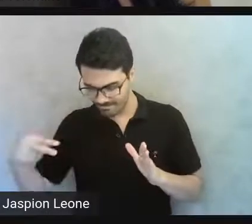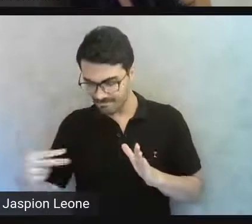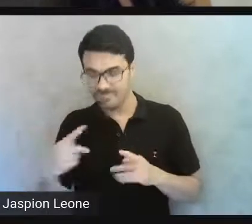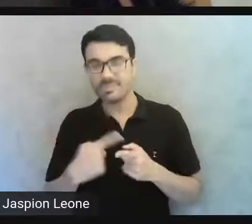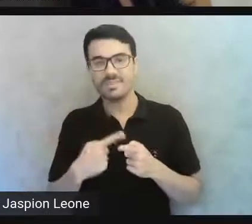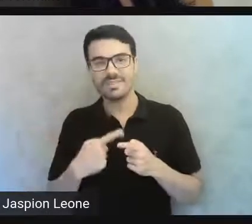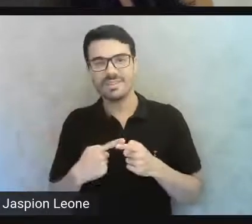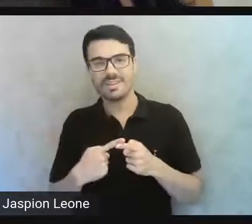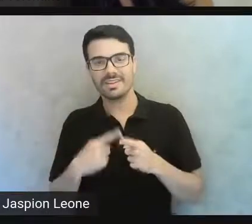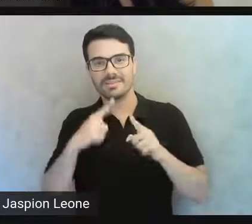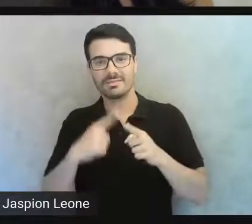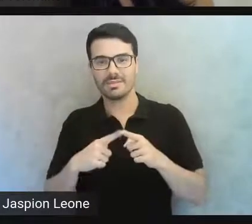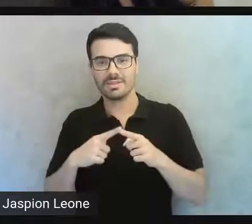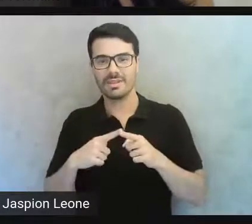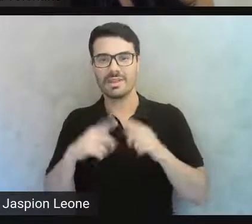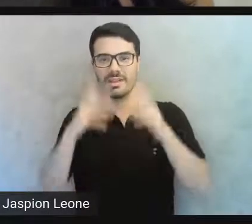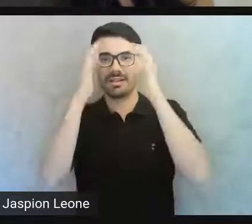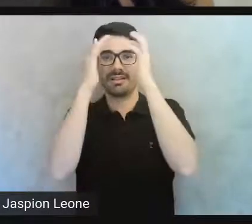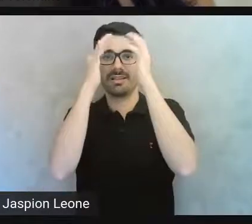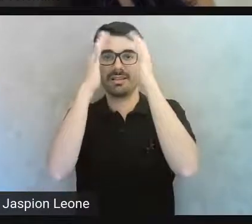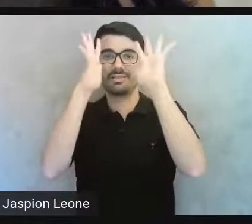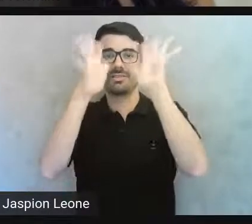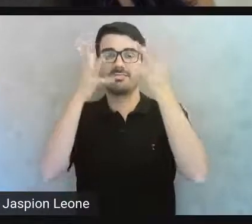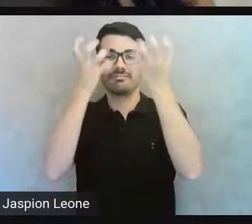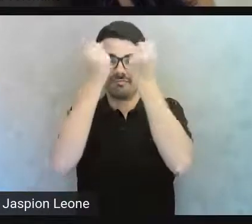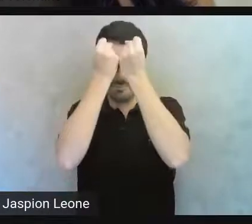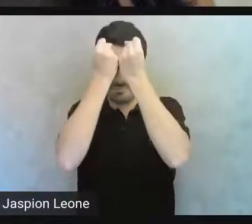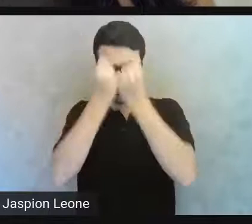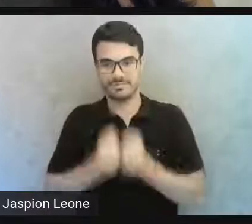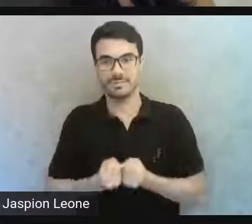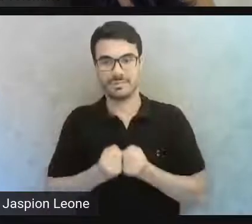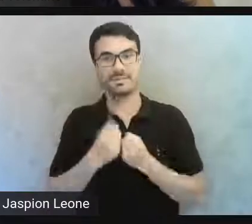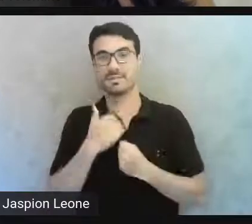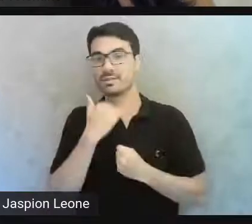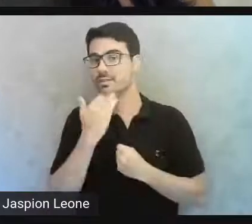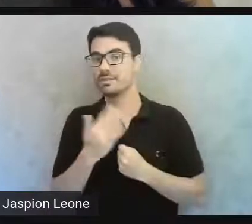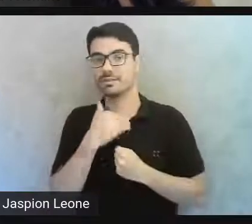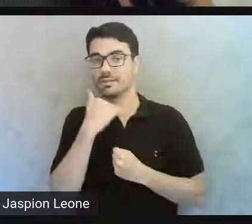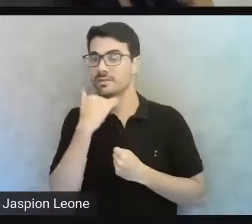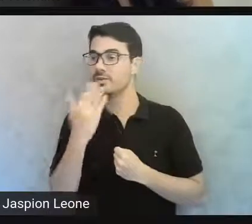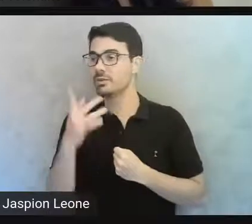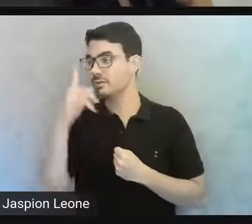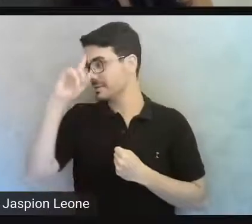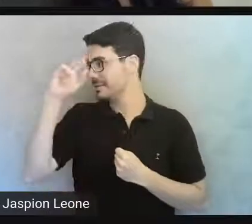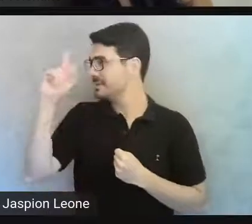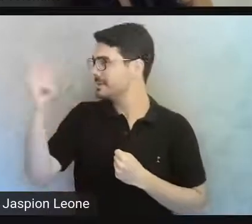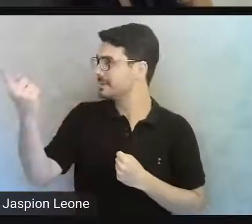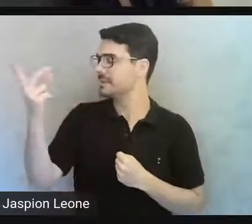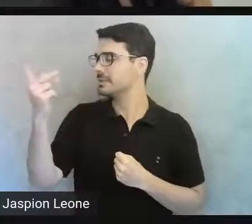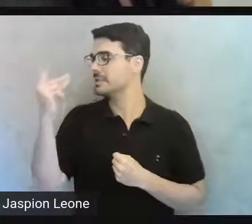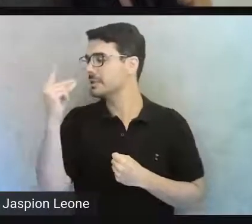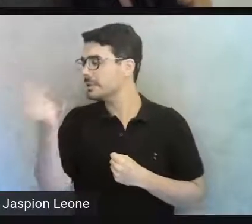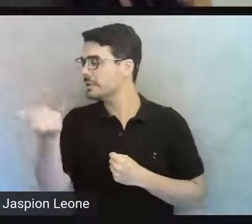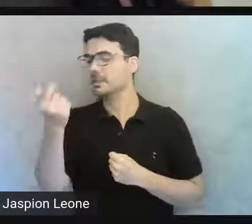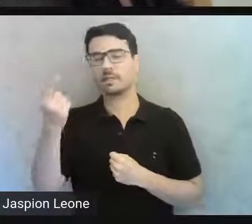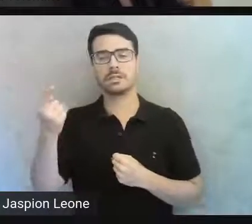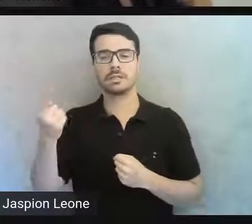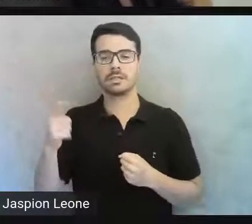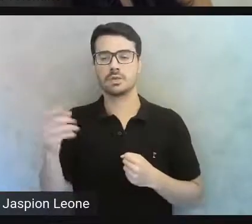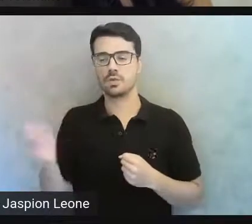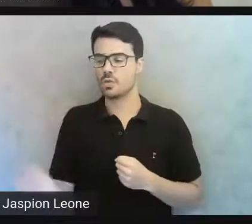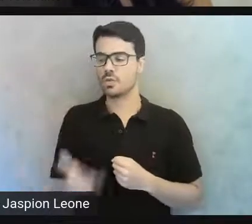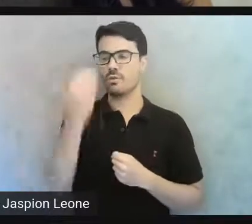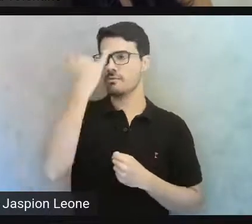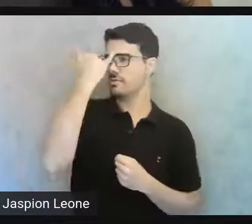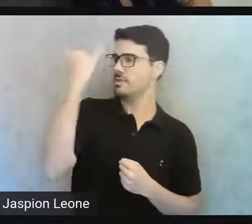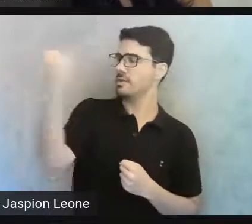o sistema dela cerebral está sobrecarregado. Ela não consegue mais acessar a criatividade, ela não consegue mais ter novas